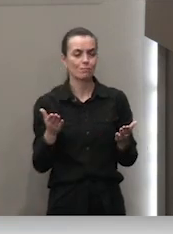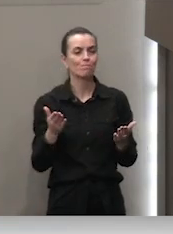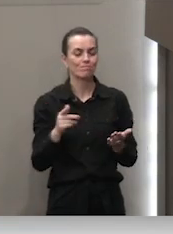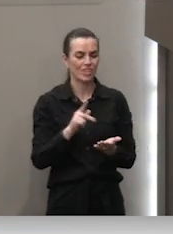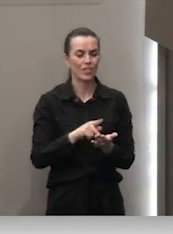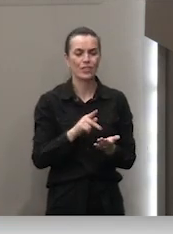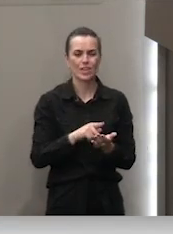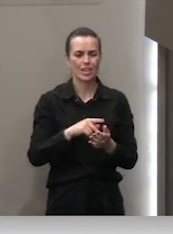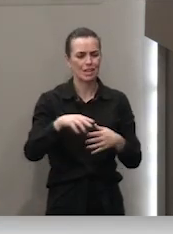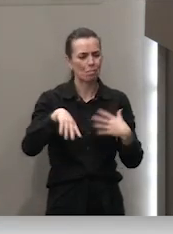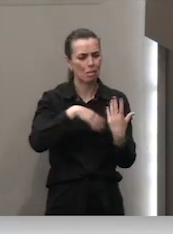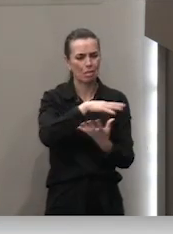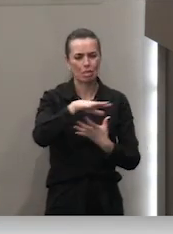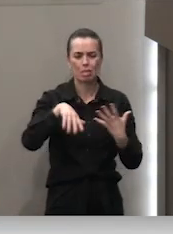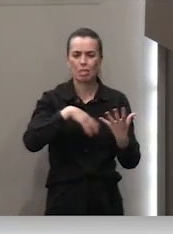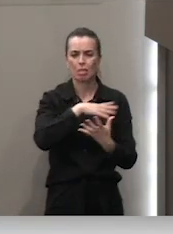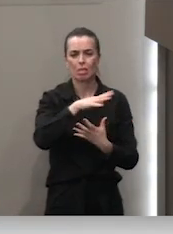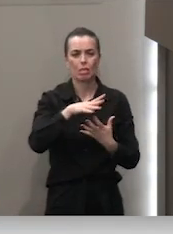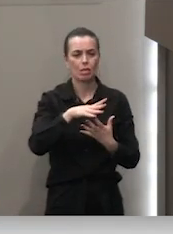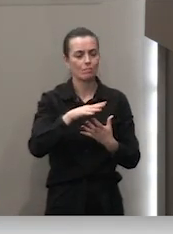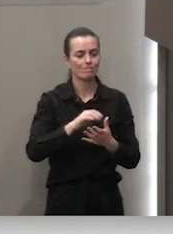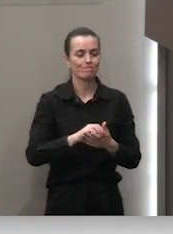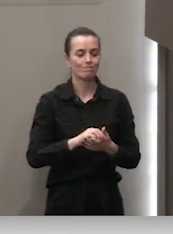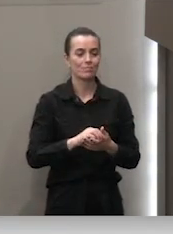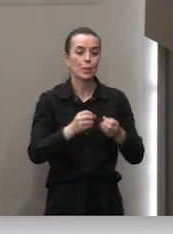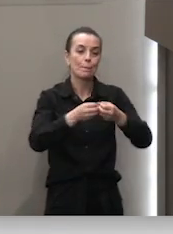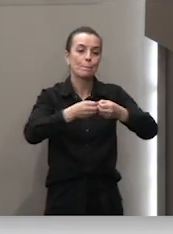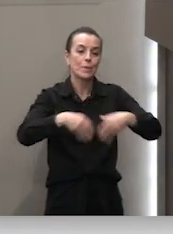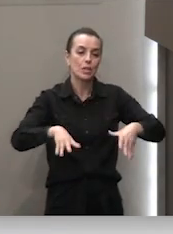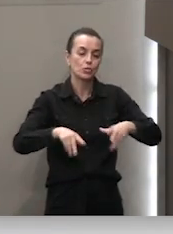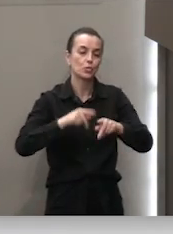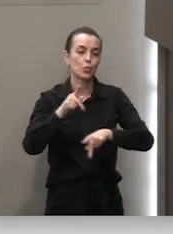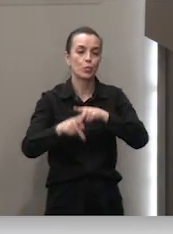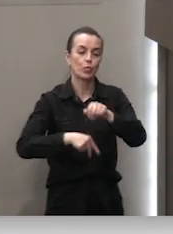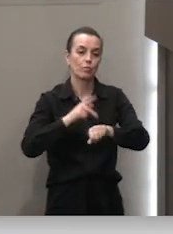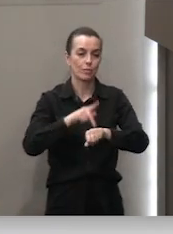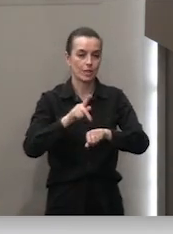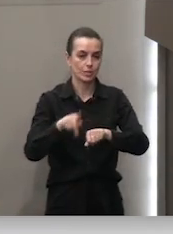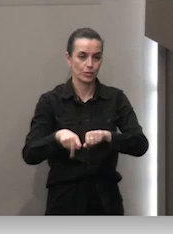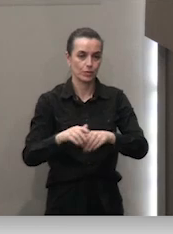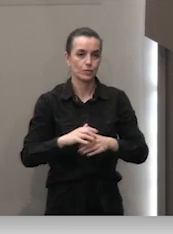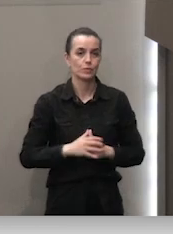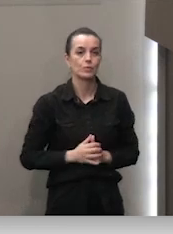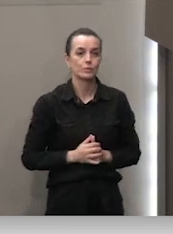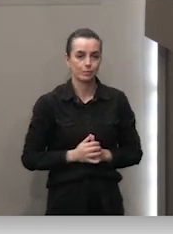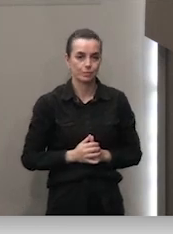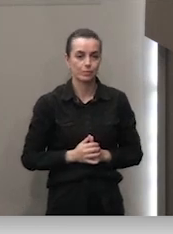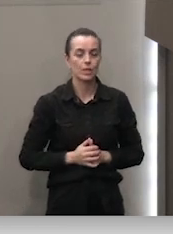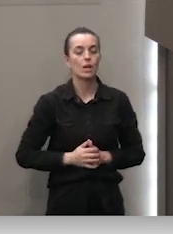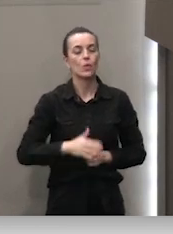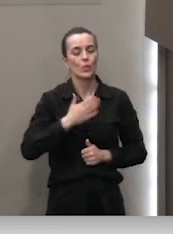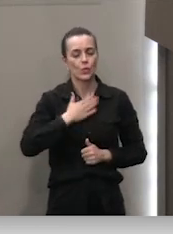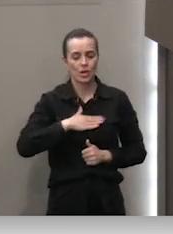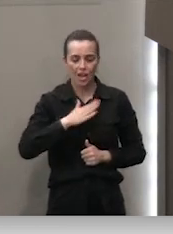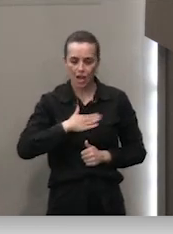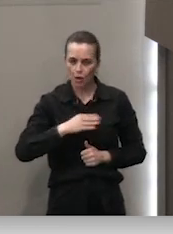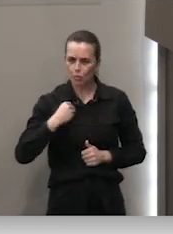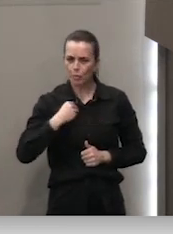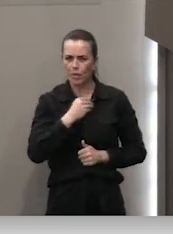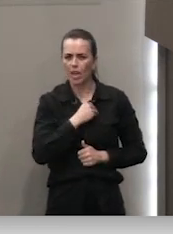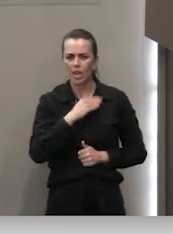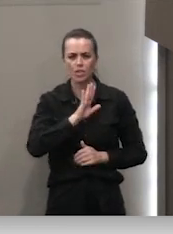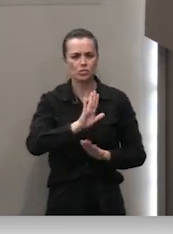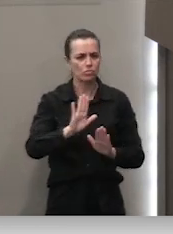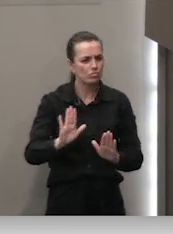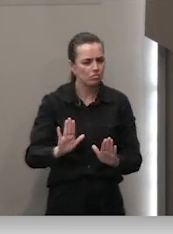Realmente fica uma confusão e quem perde com isso é a população de Passo Fundo. Então, fiquem tranquilos os médicos, não temos